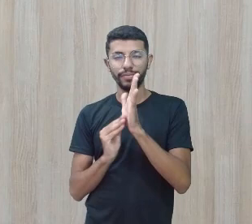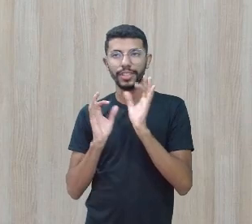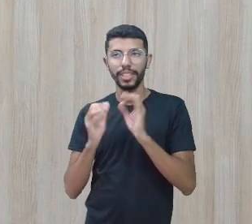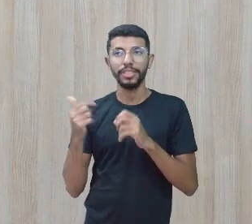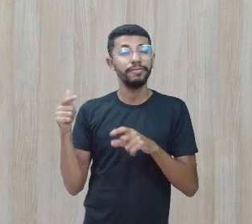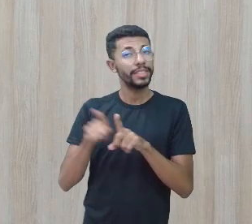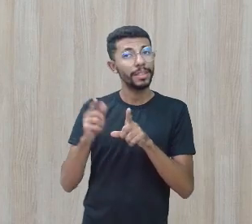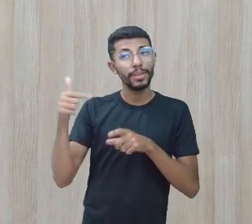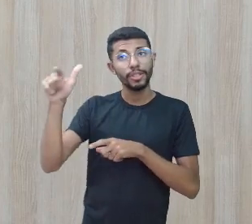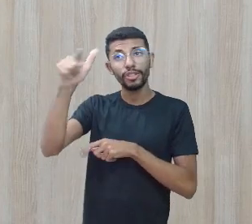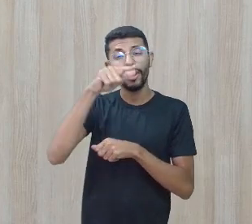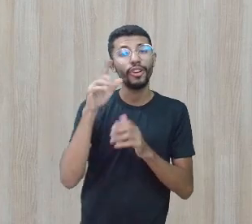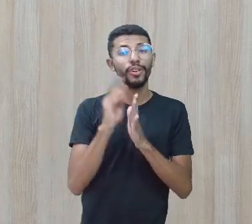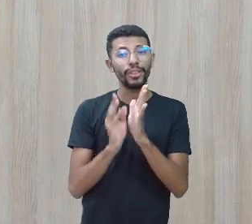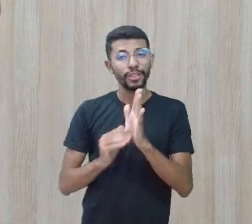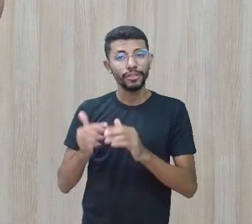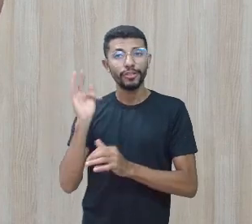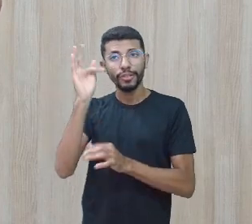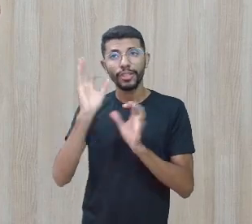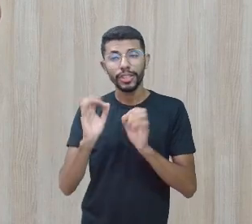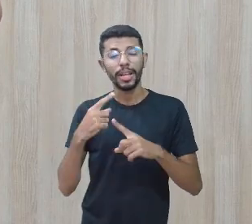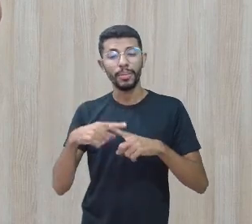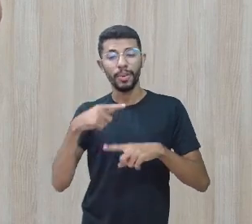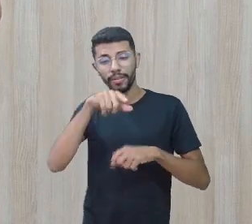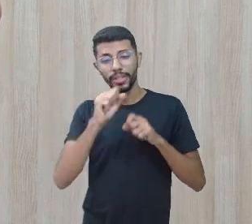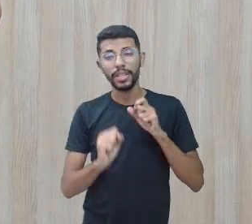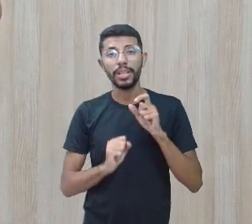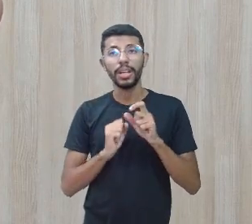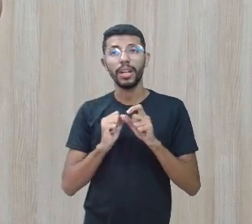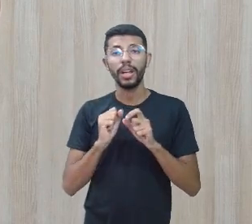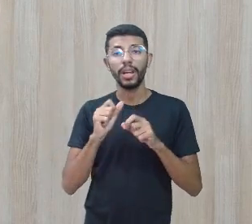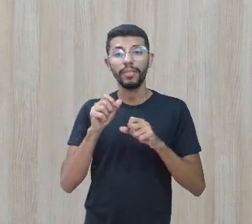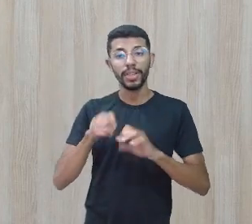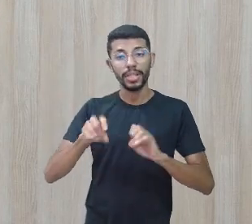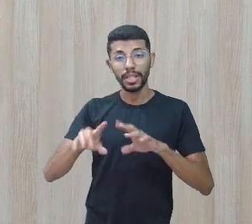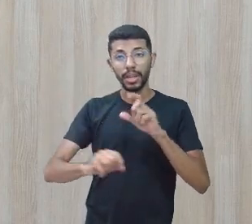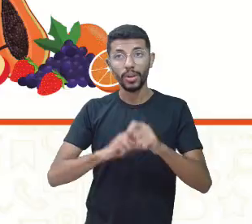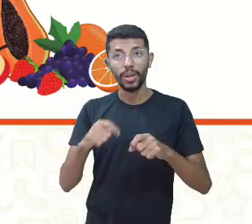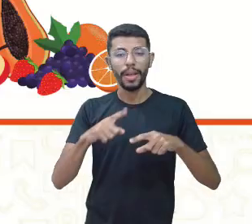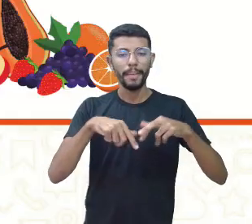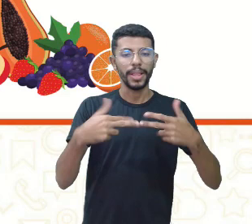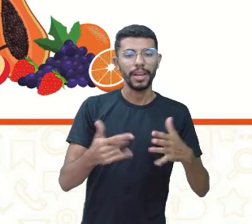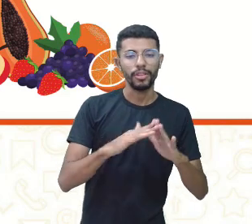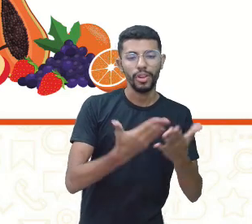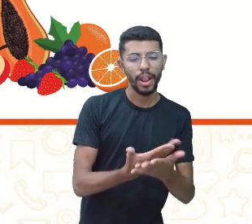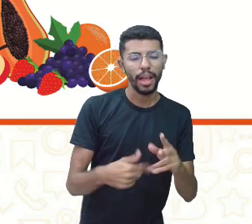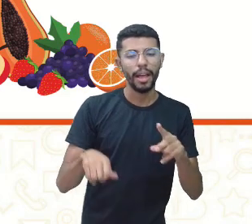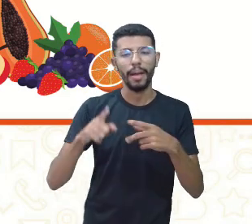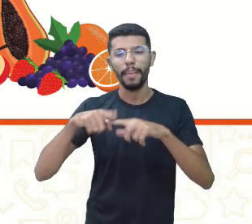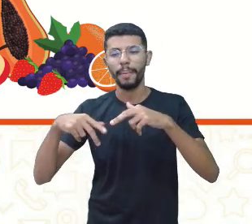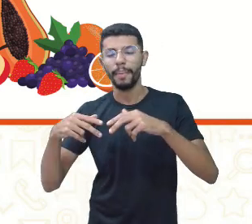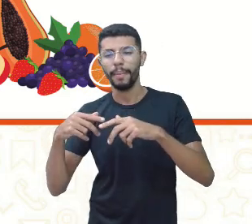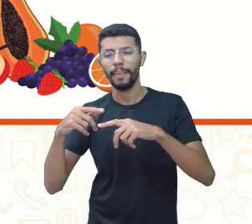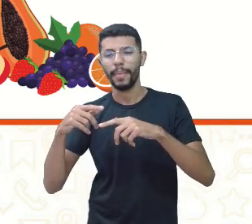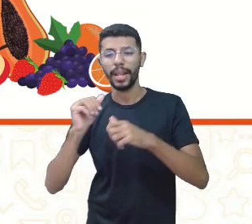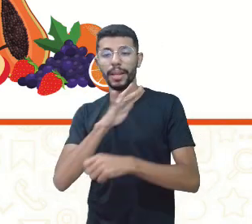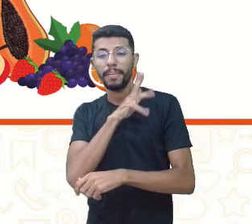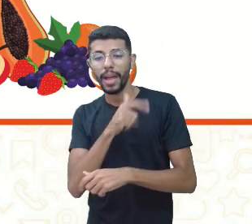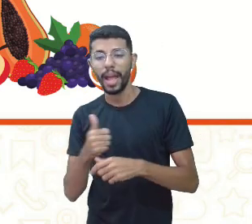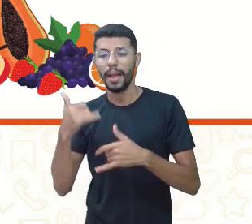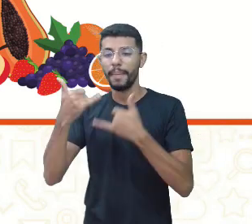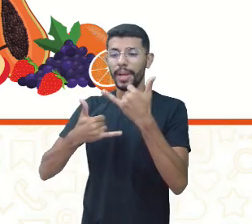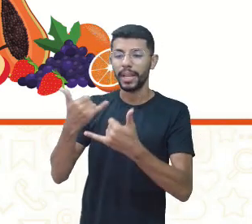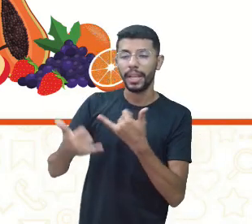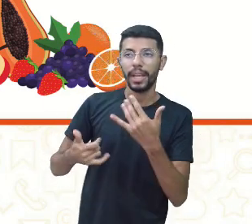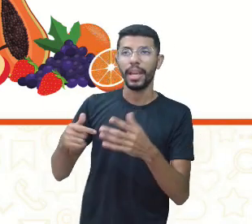e dos outros, porque você vai estar trabalhando material escolar, animais, brinquedos, grãos,